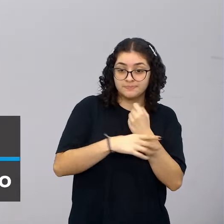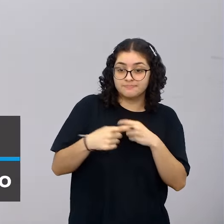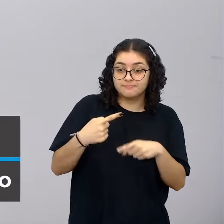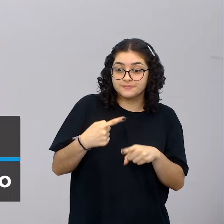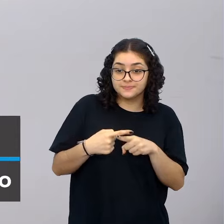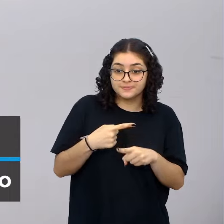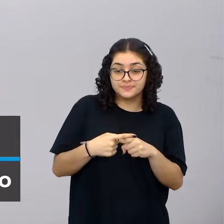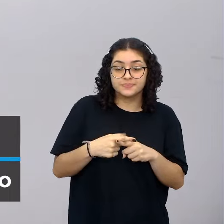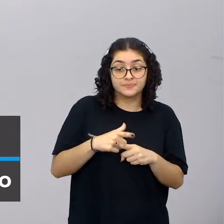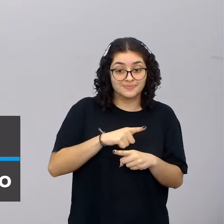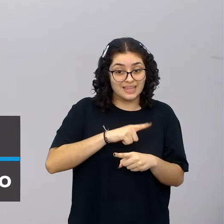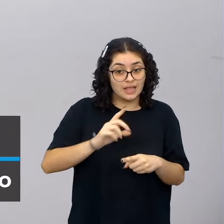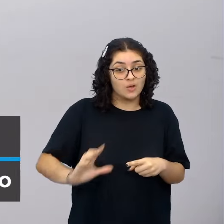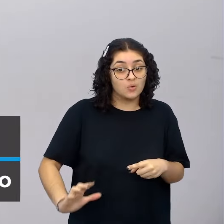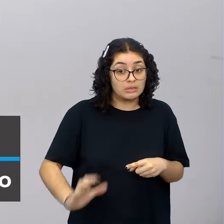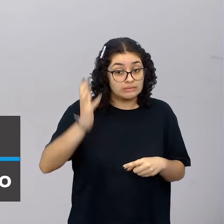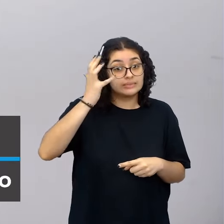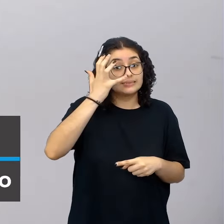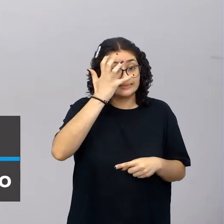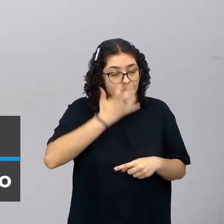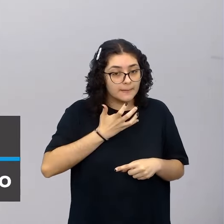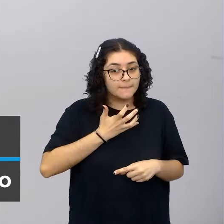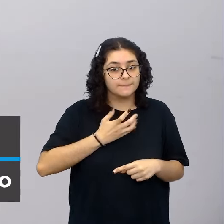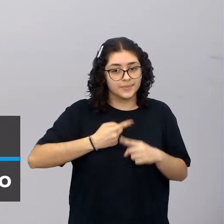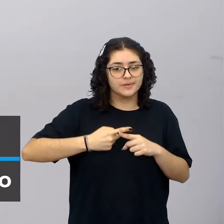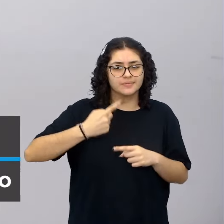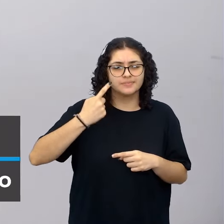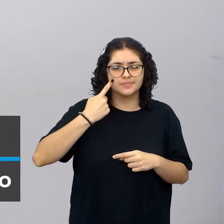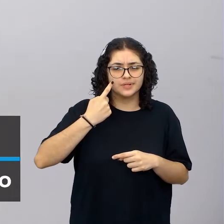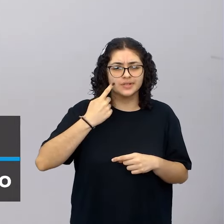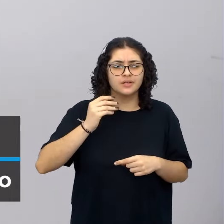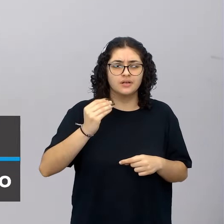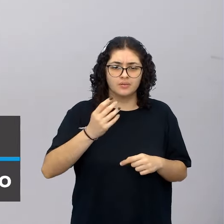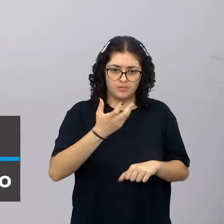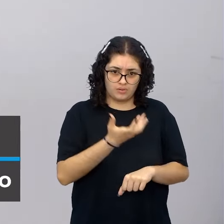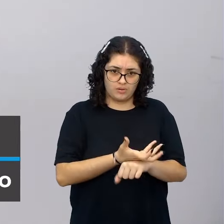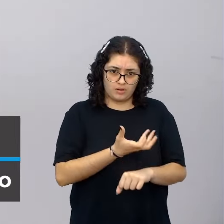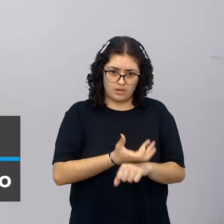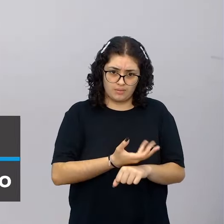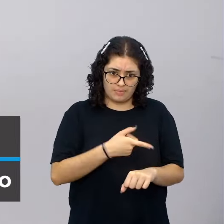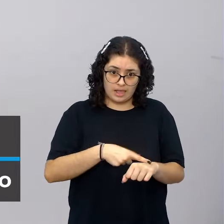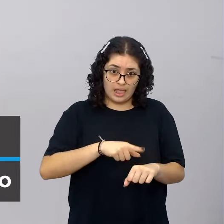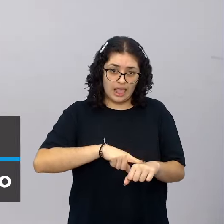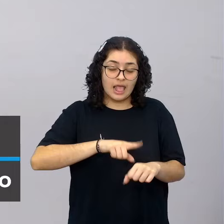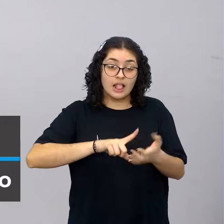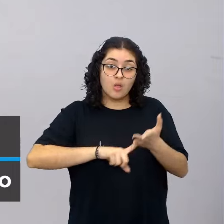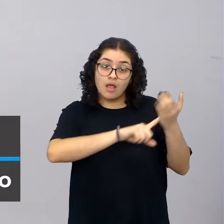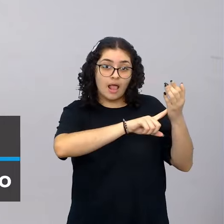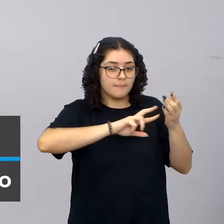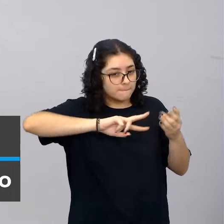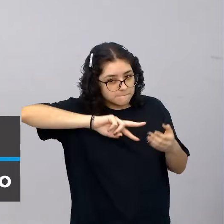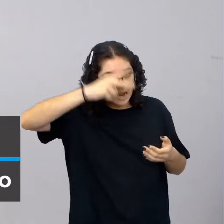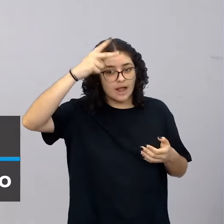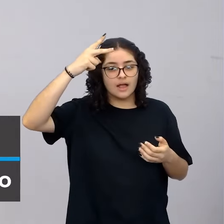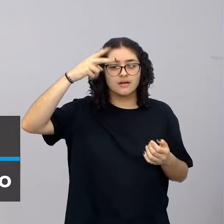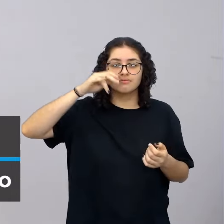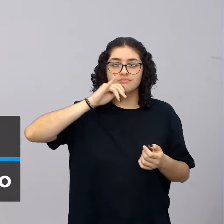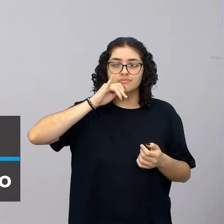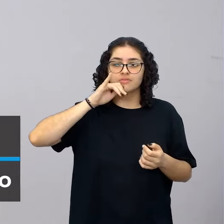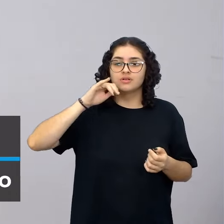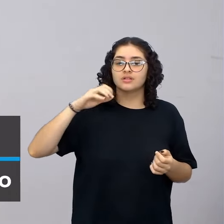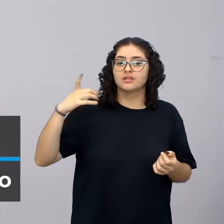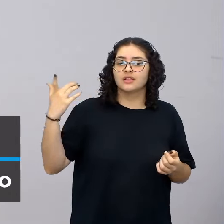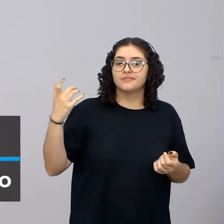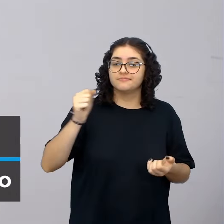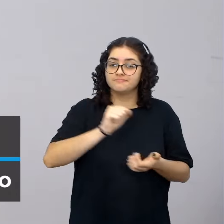a gente tem casos muito sérios, a gente tem que pensar nisso. Percebe que o componente é mais do que a tecnologia. Então, assim, quando a gente traz uma atividade em